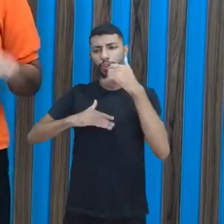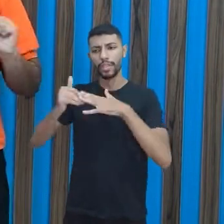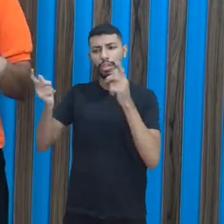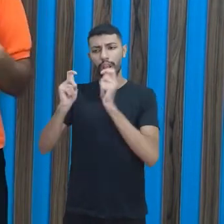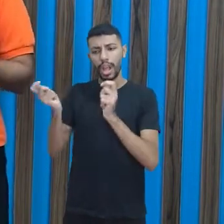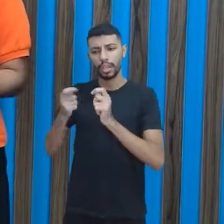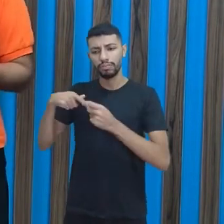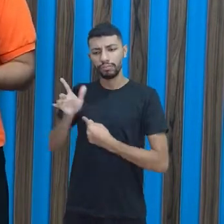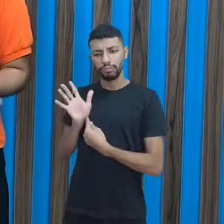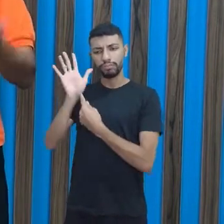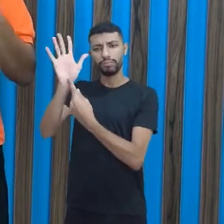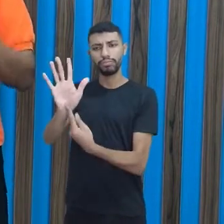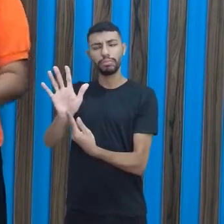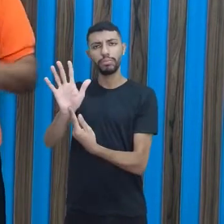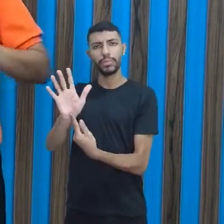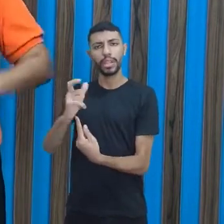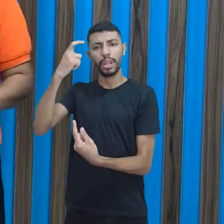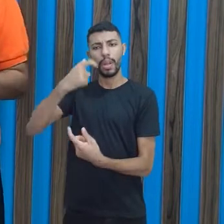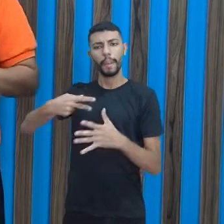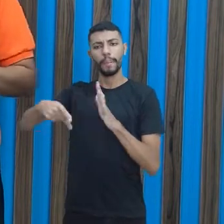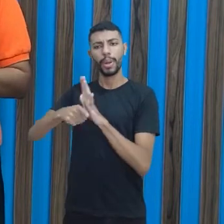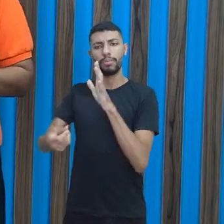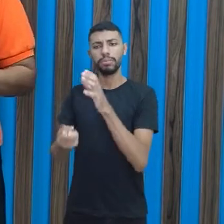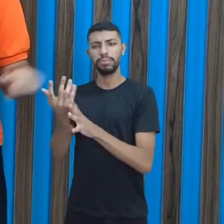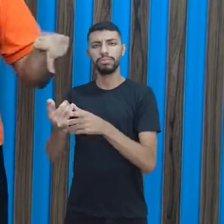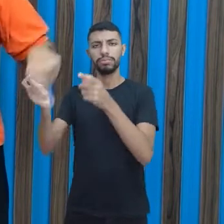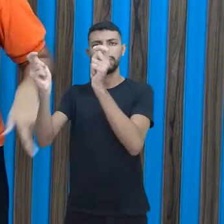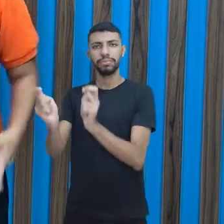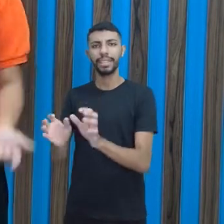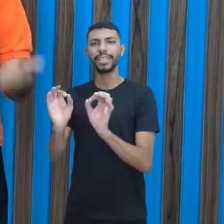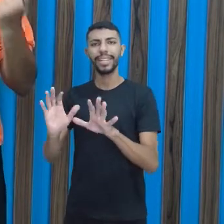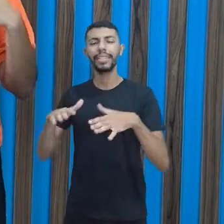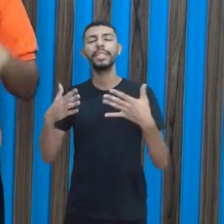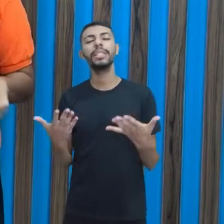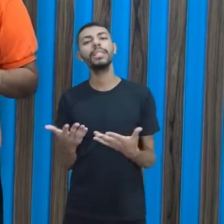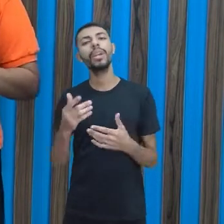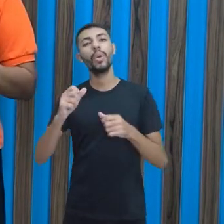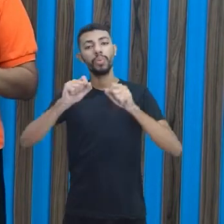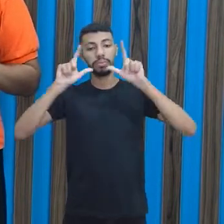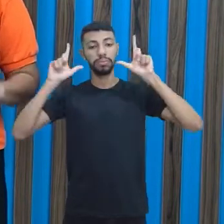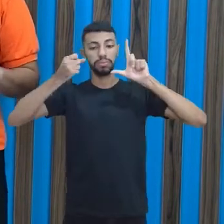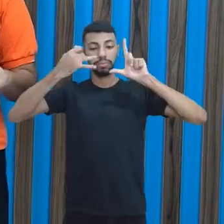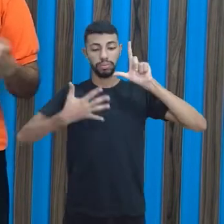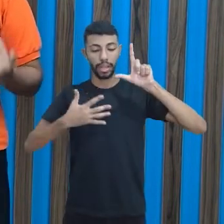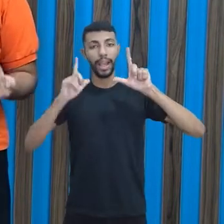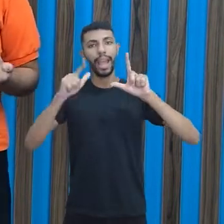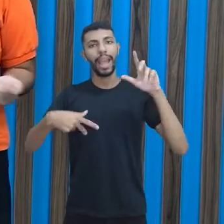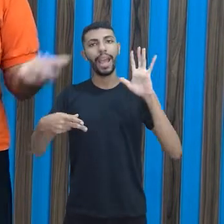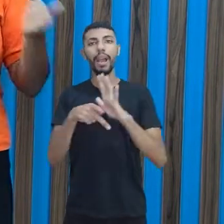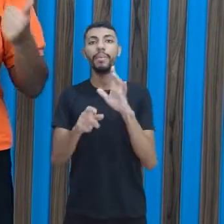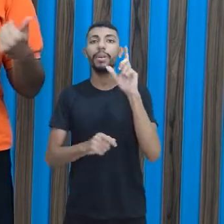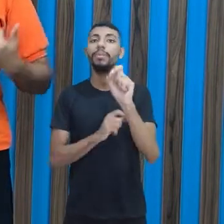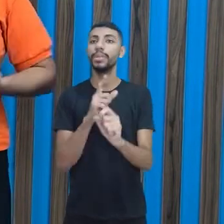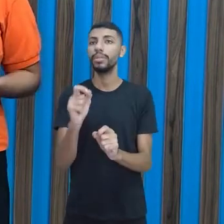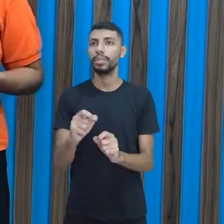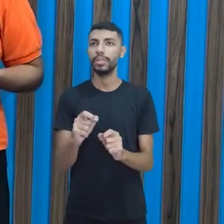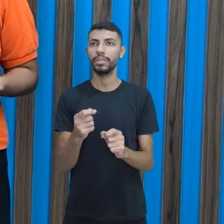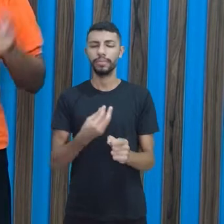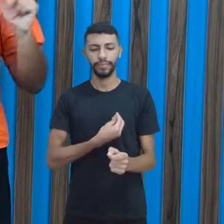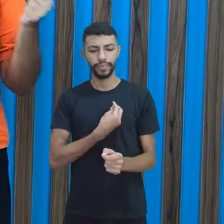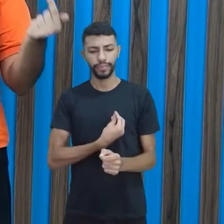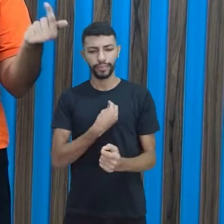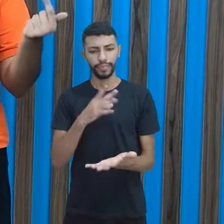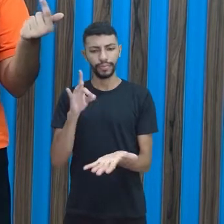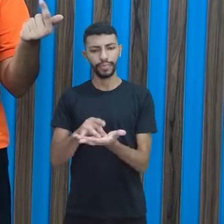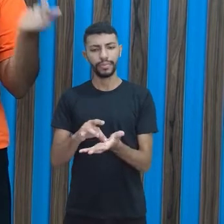dele colocar-se como produtor daquela obra. E aí o autorretrato, ele acaba também afirmando essa existência. E